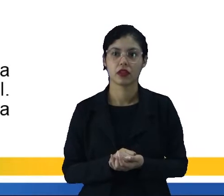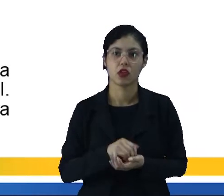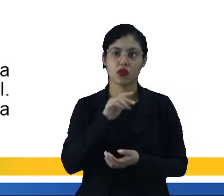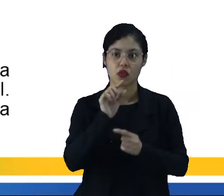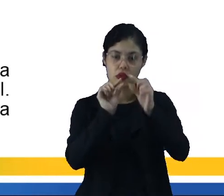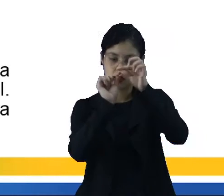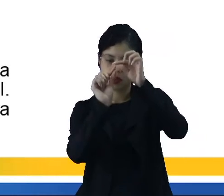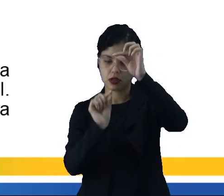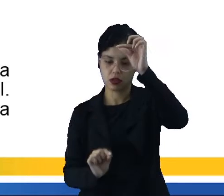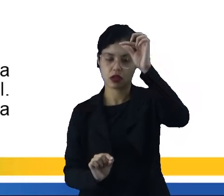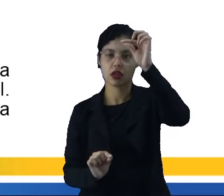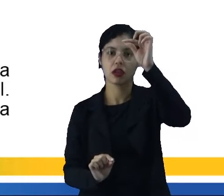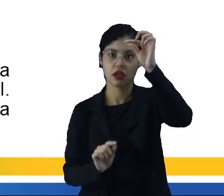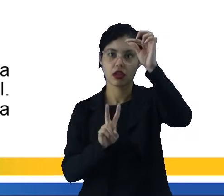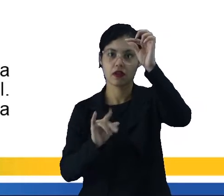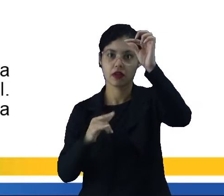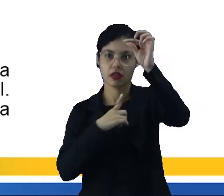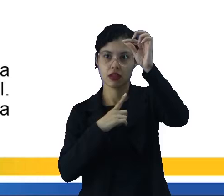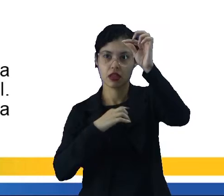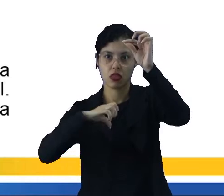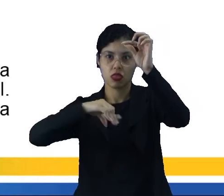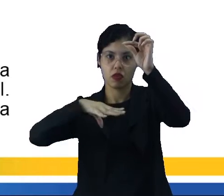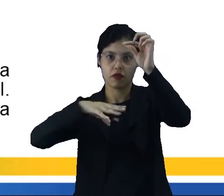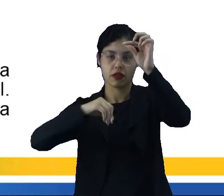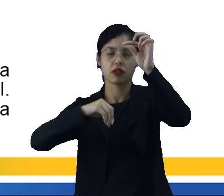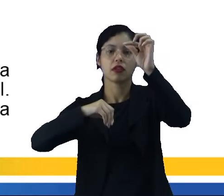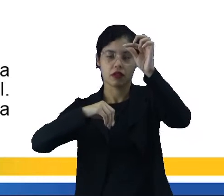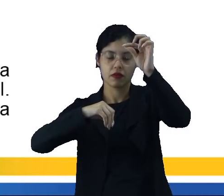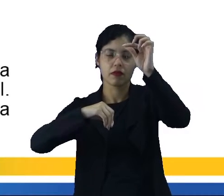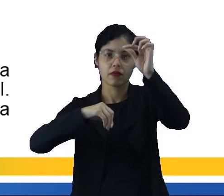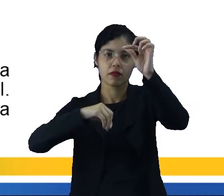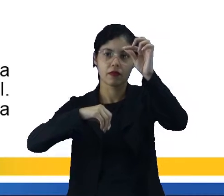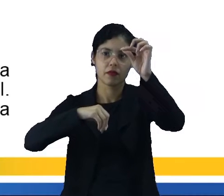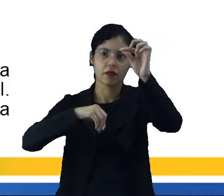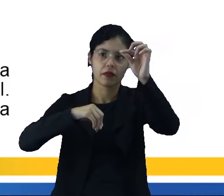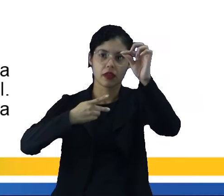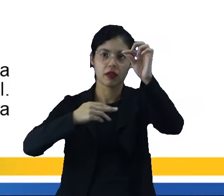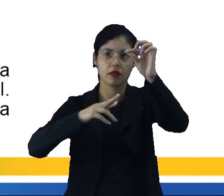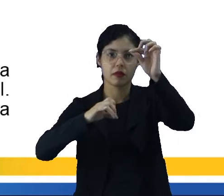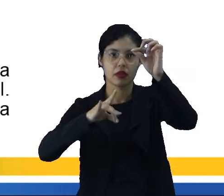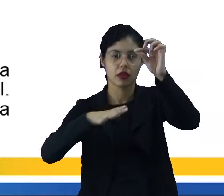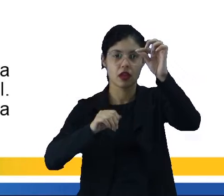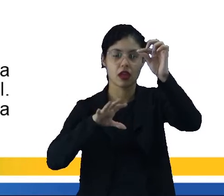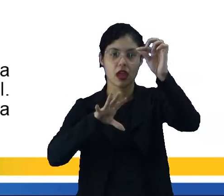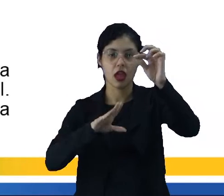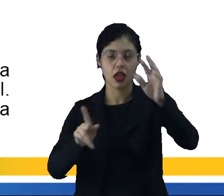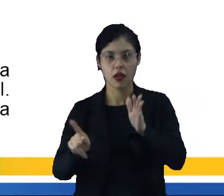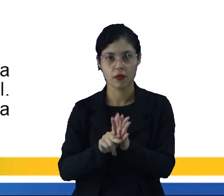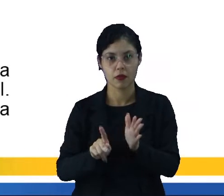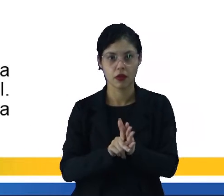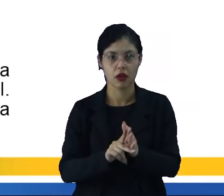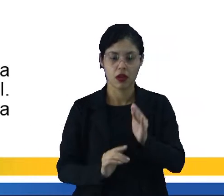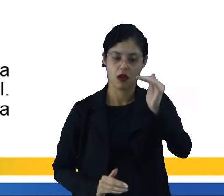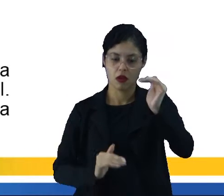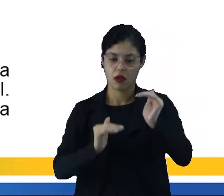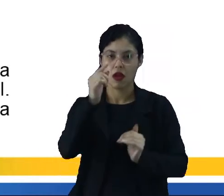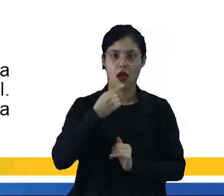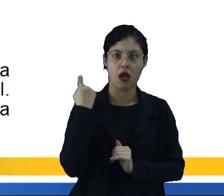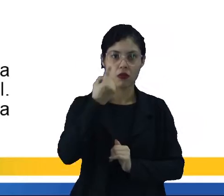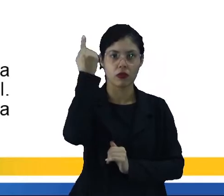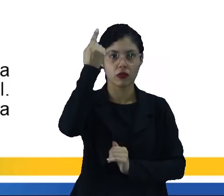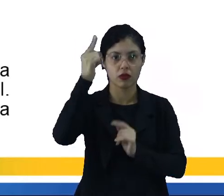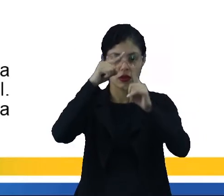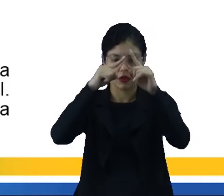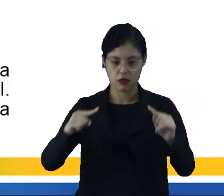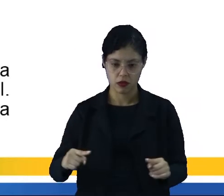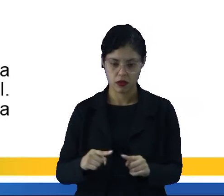até o centro da base vai formar 90 graus vai ser perpendicular tá E aí corresponde a altura da pirâmide Como assim